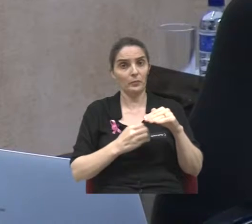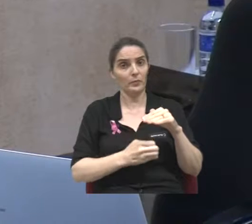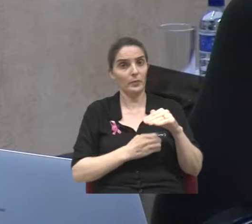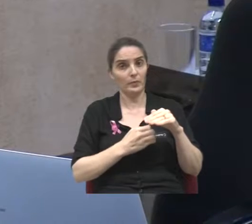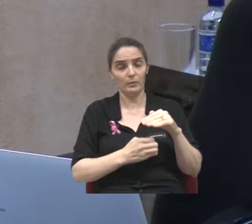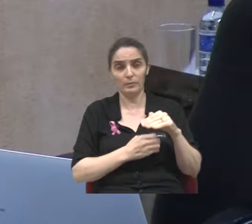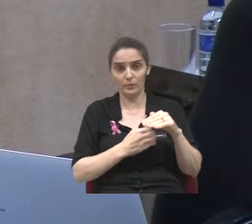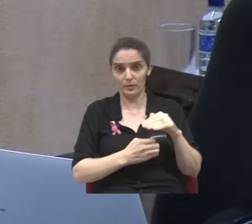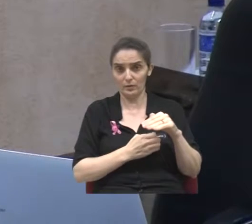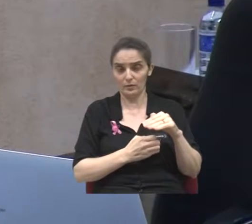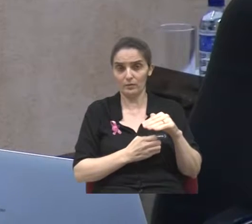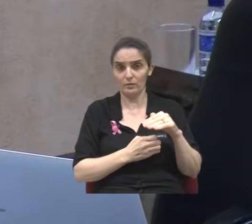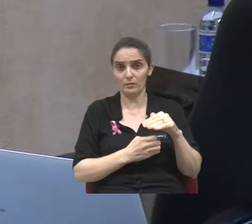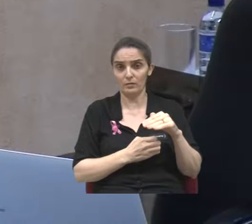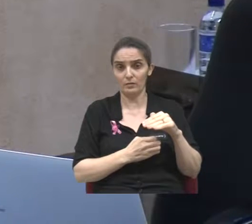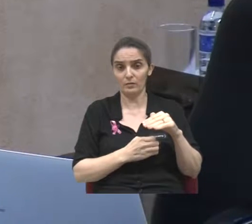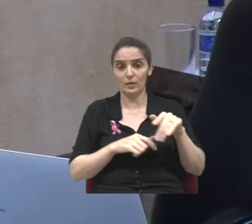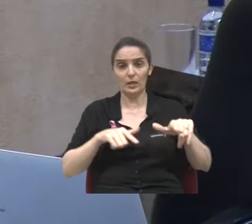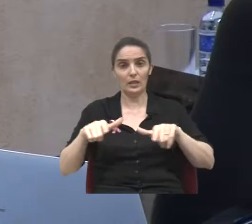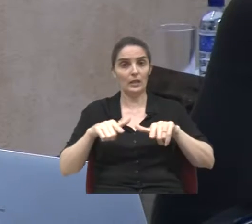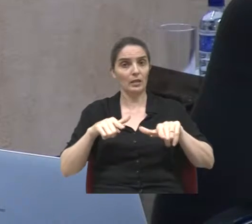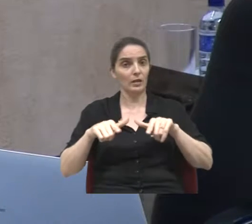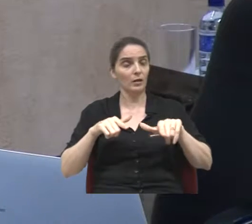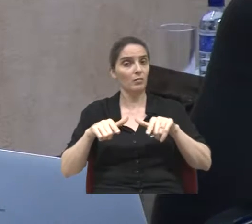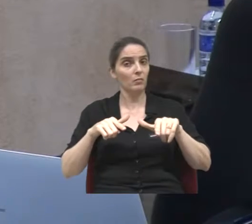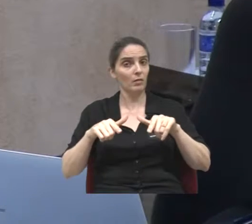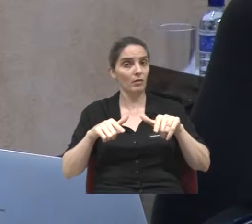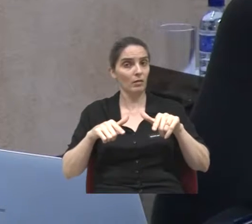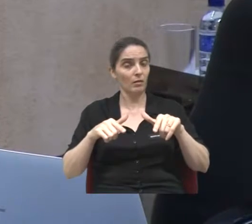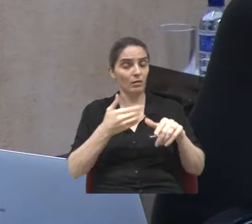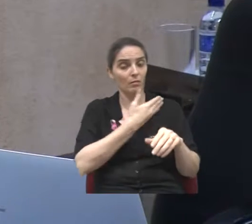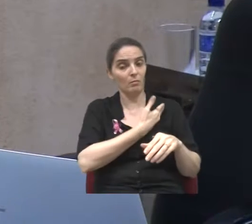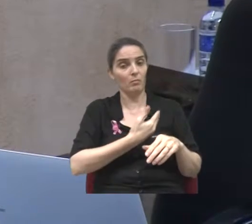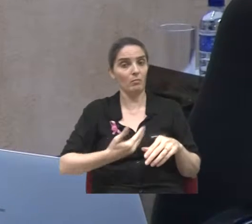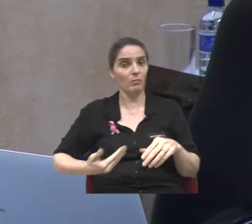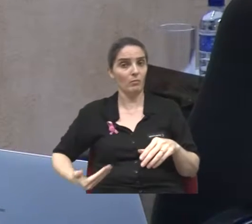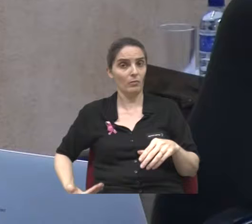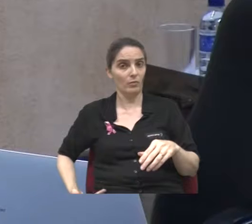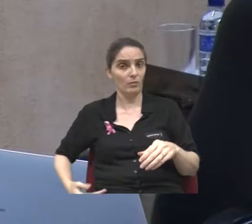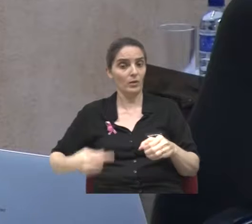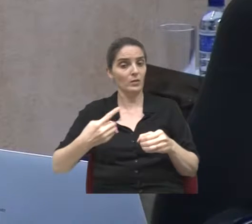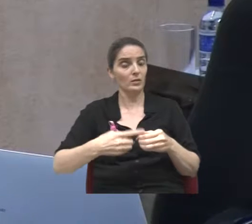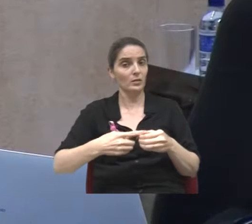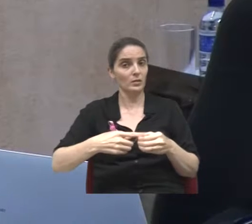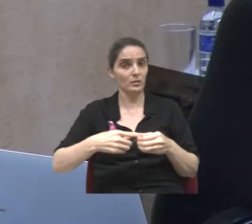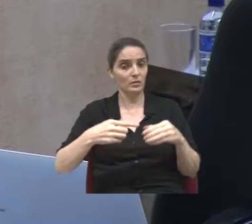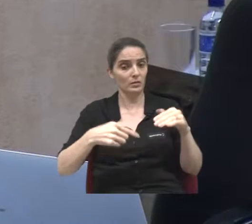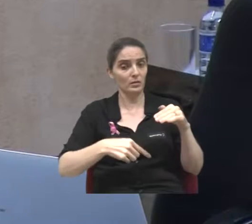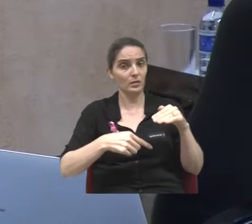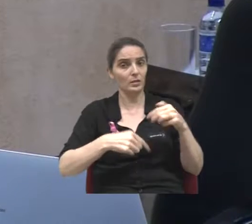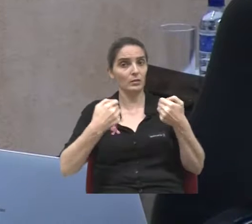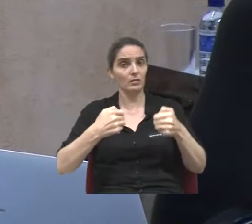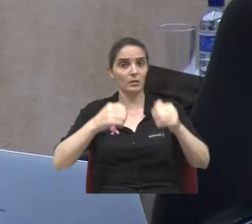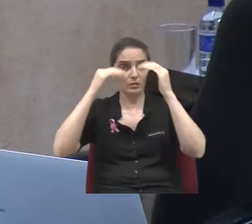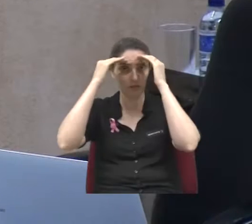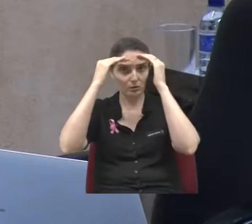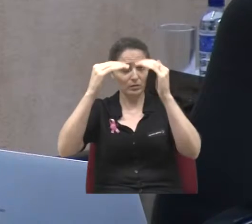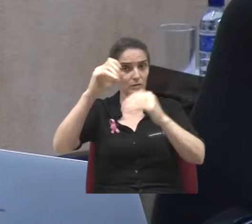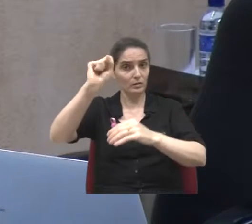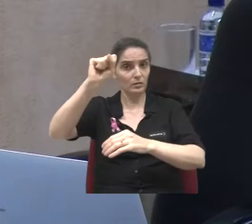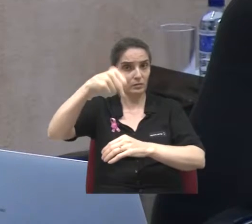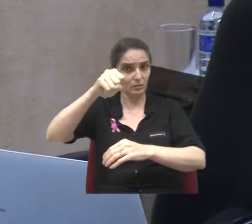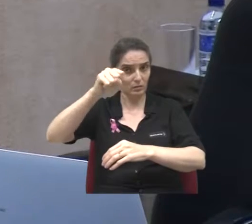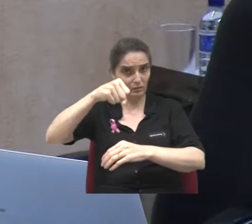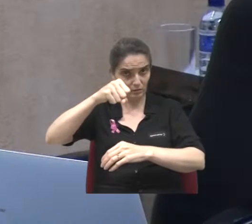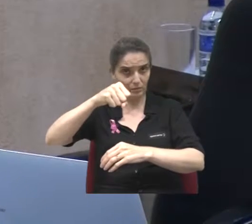de serviço público. Nos contratos administrativos, eles precisam fazer, sim, aquilo que é decidido nesta casa.